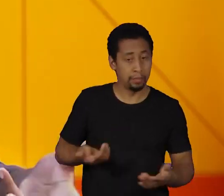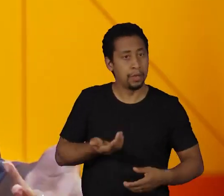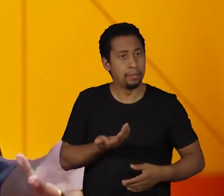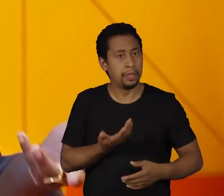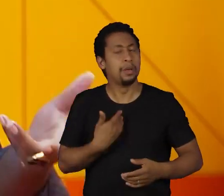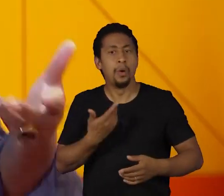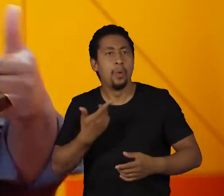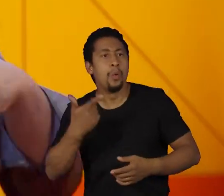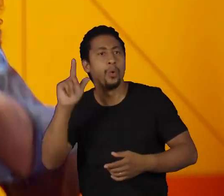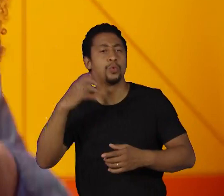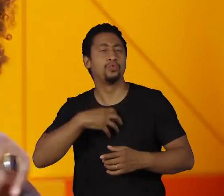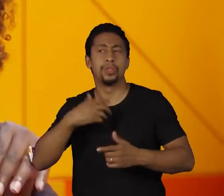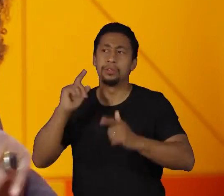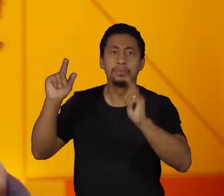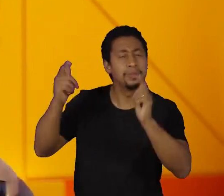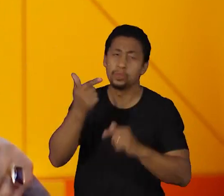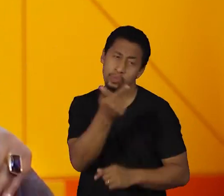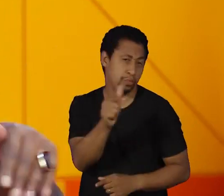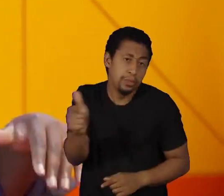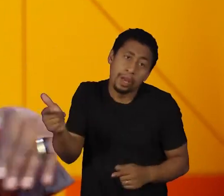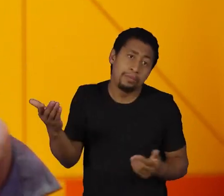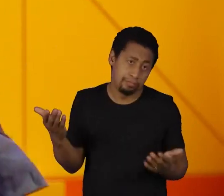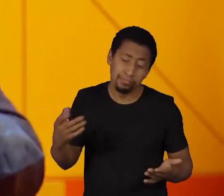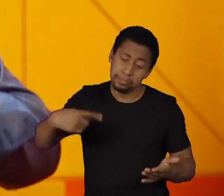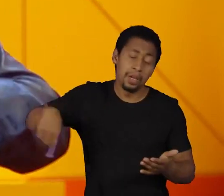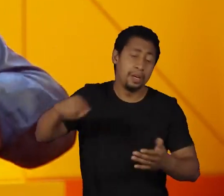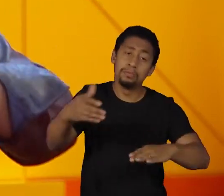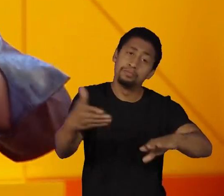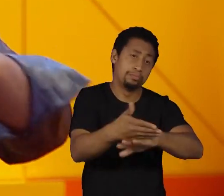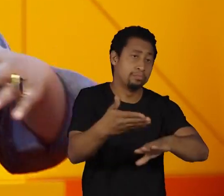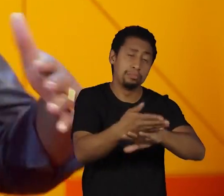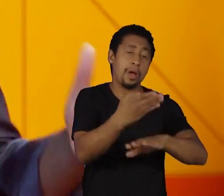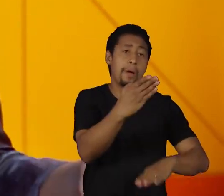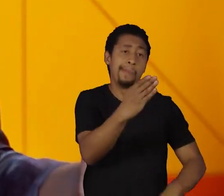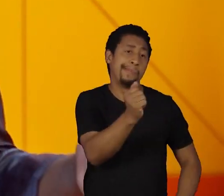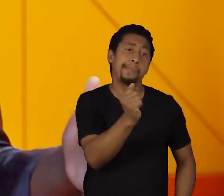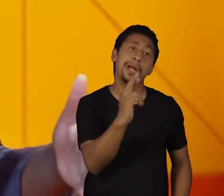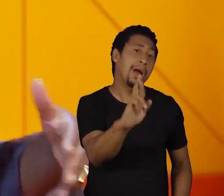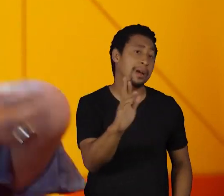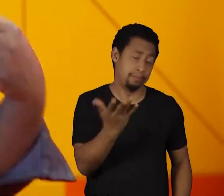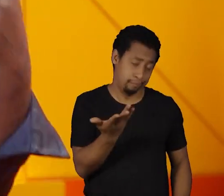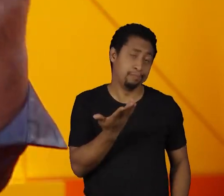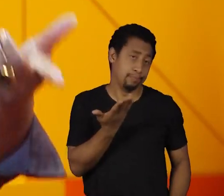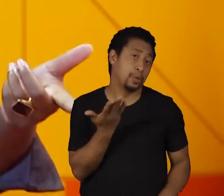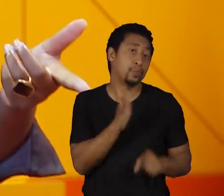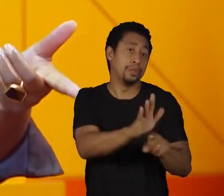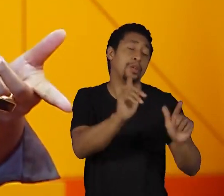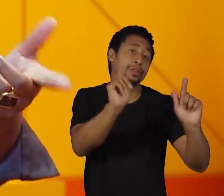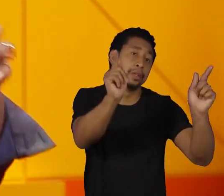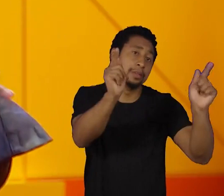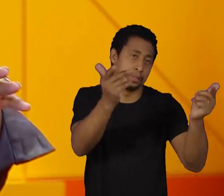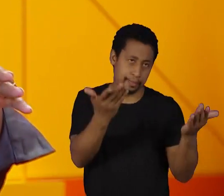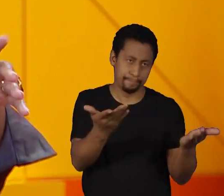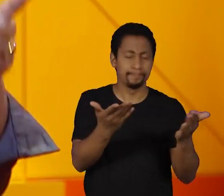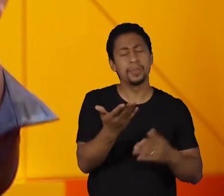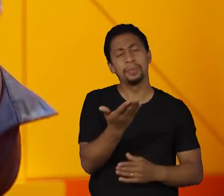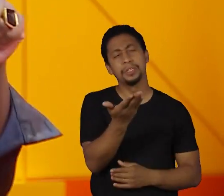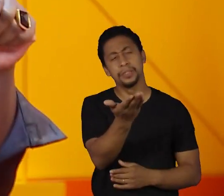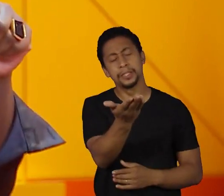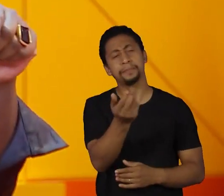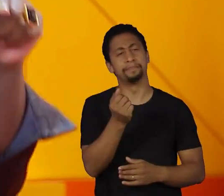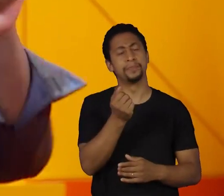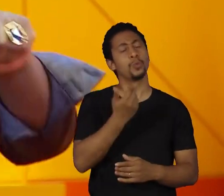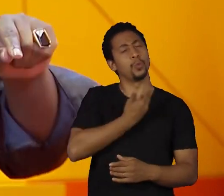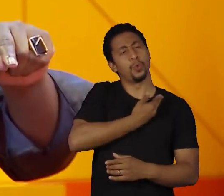outras opções de lazer e o bar acaba se tornando e ocupando esse espaço. De que maneira, Leandro, você enxerga que o